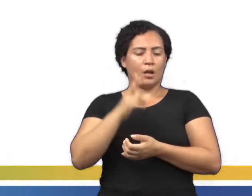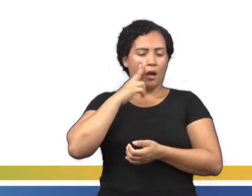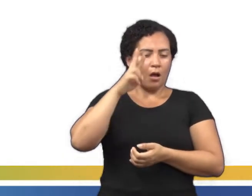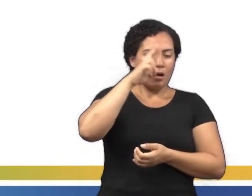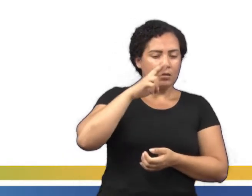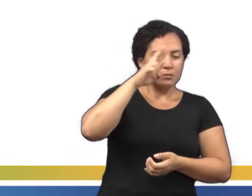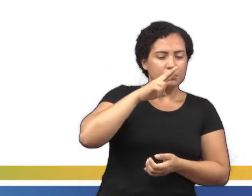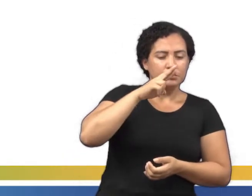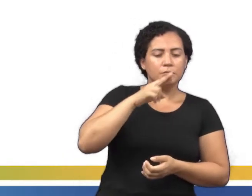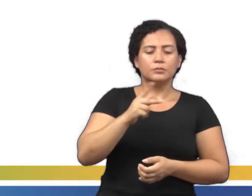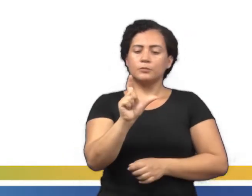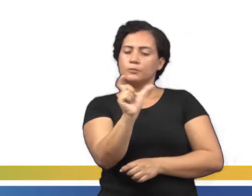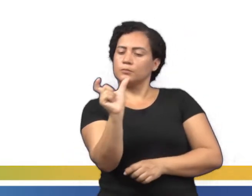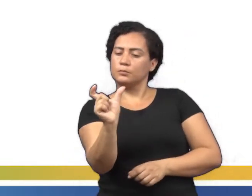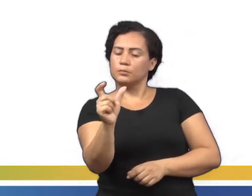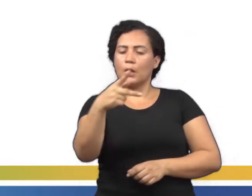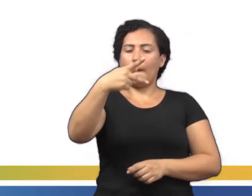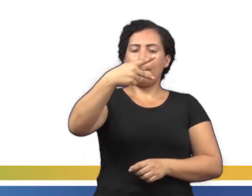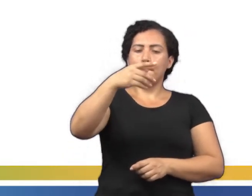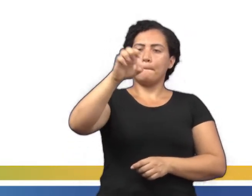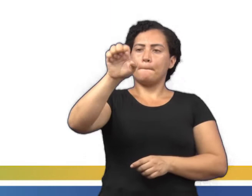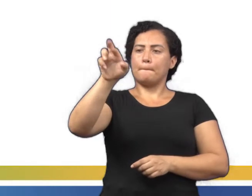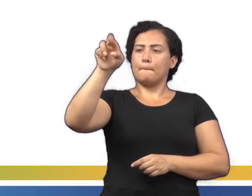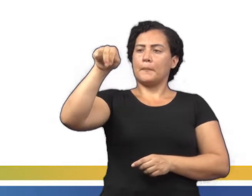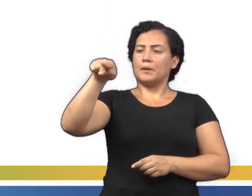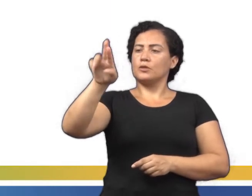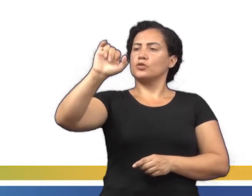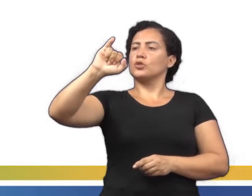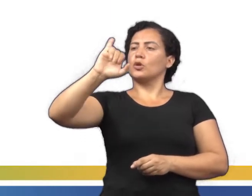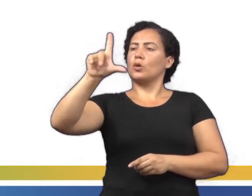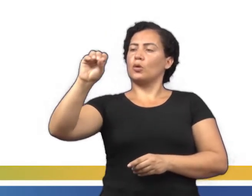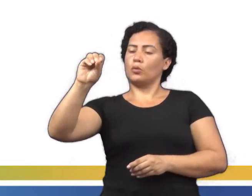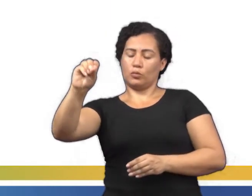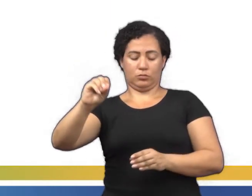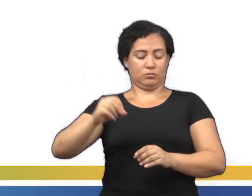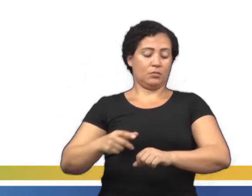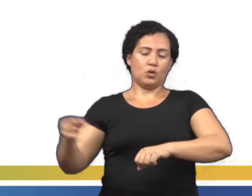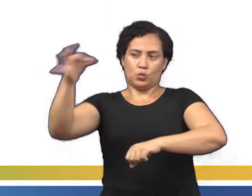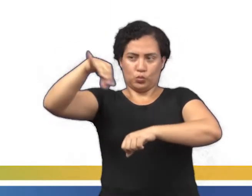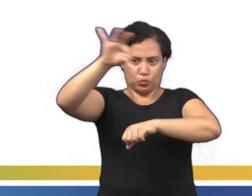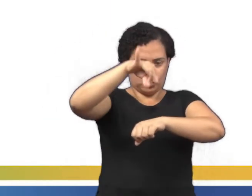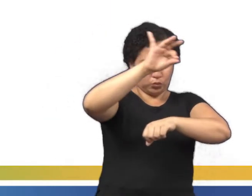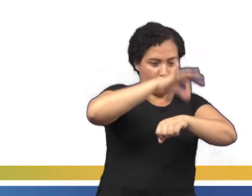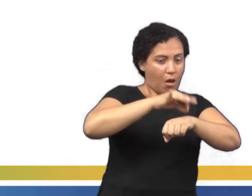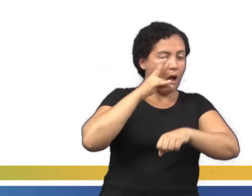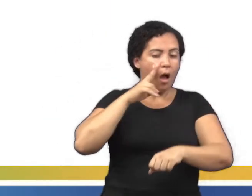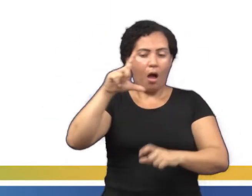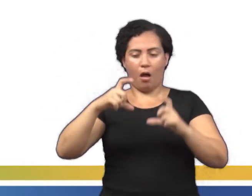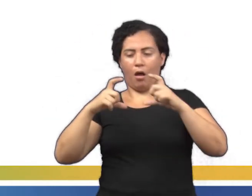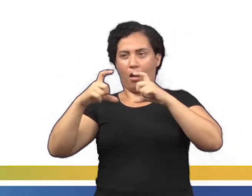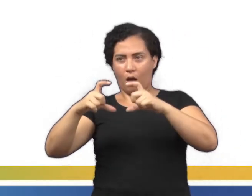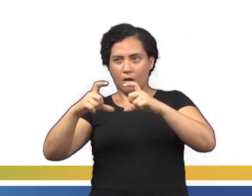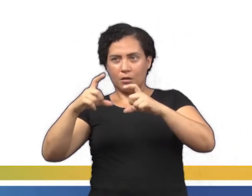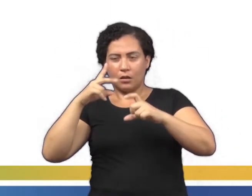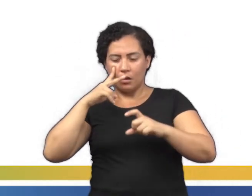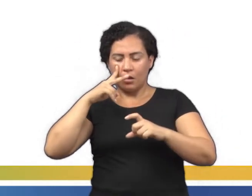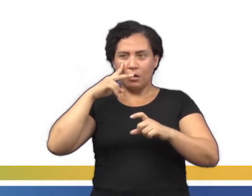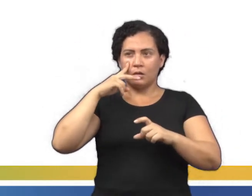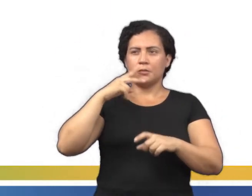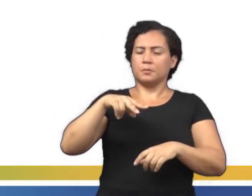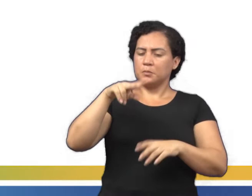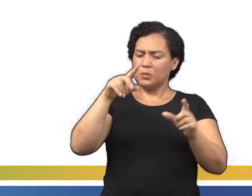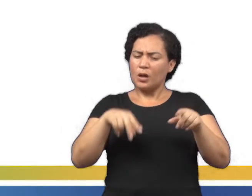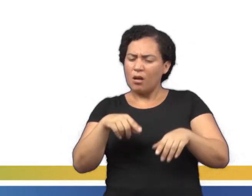palavra pernilongo no quadrinho e responda. Vamos ler o quadrinho. Essas pernas